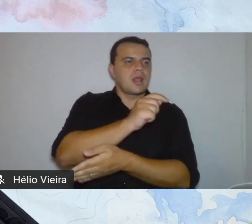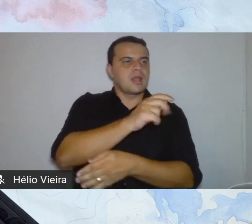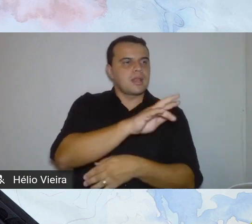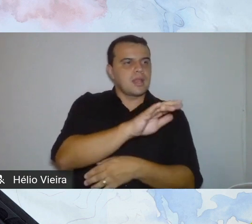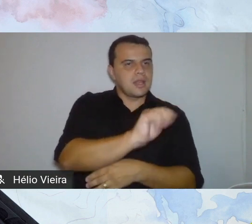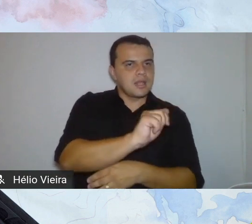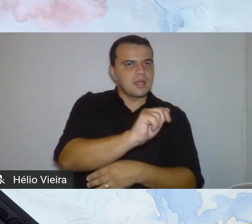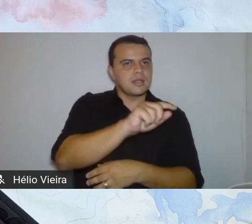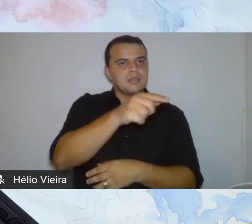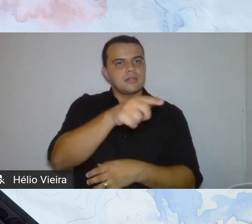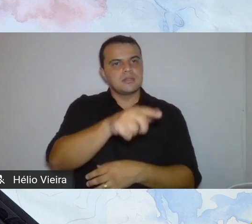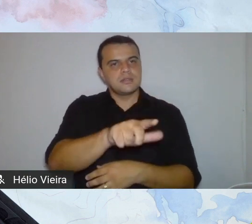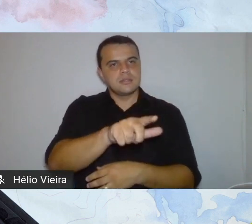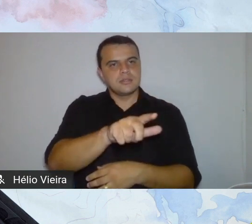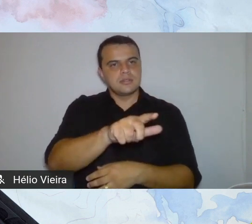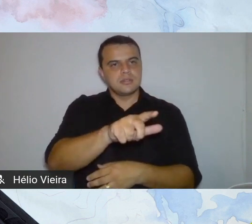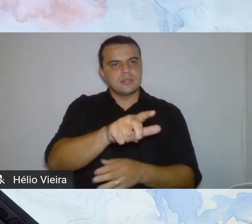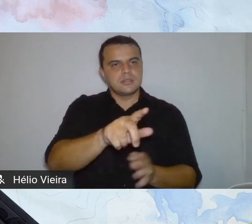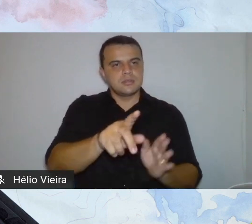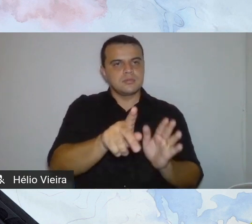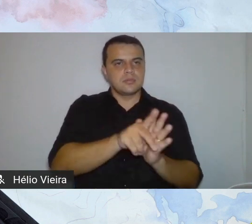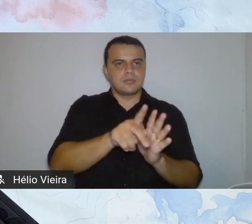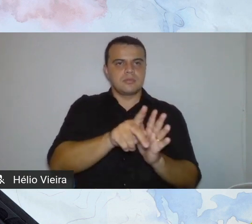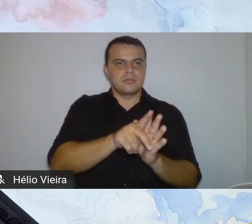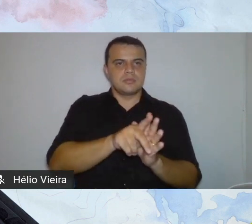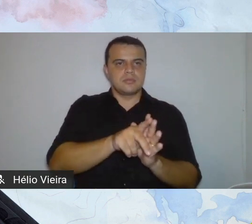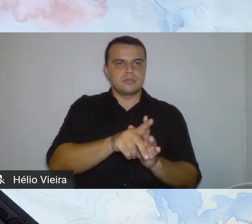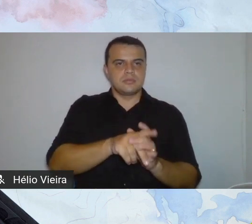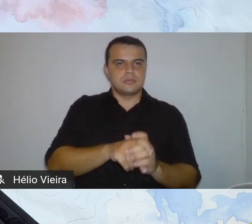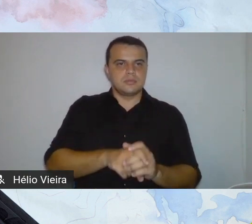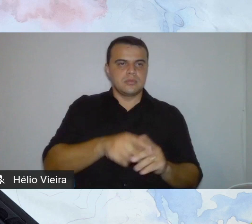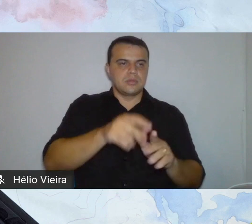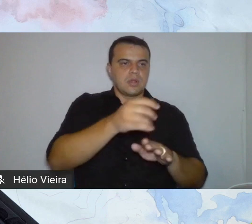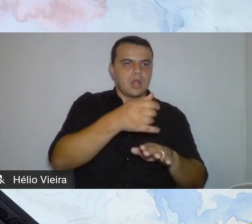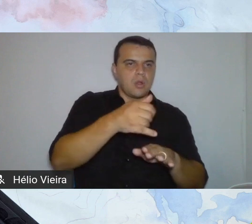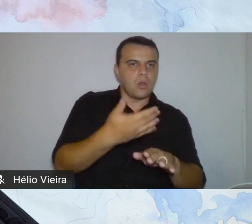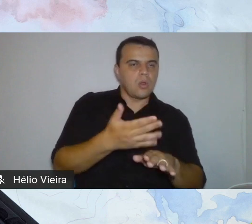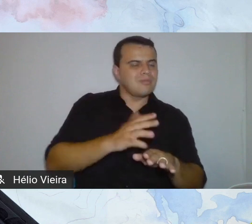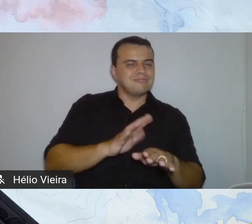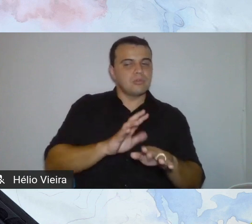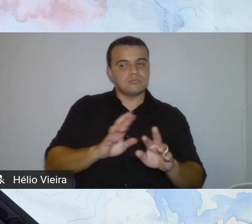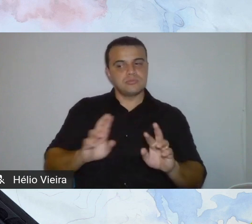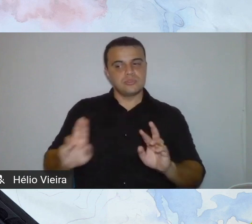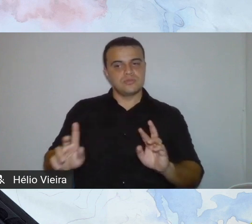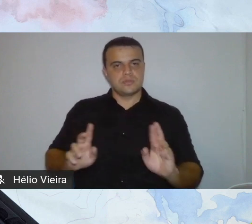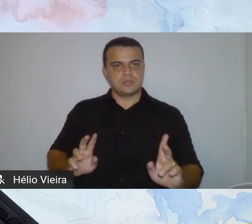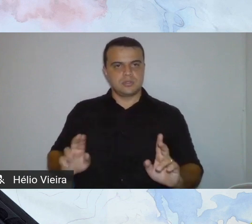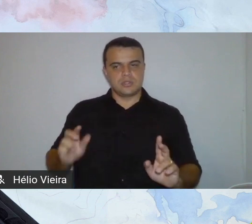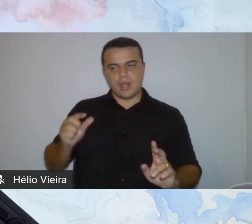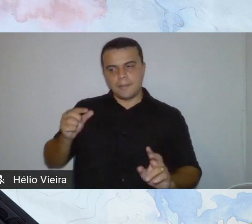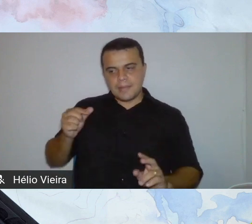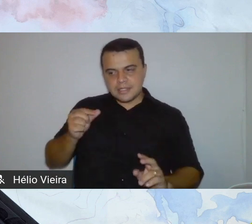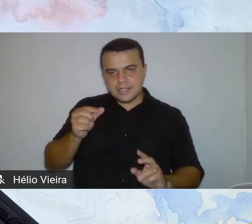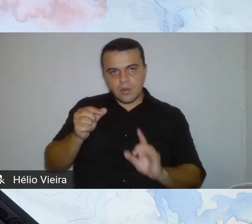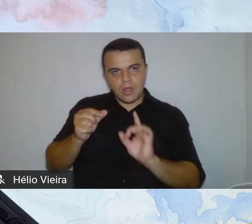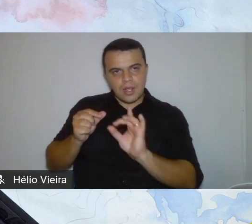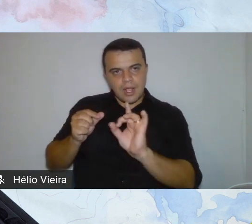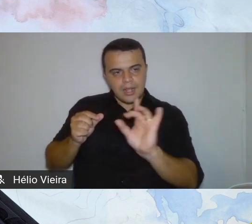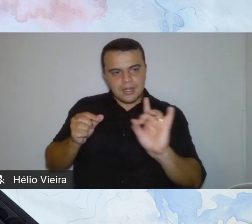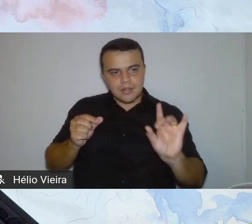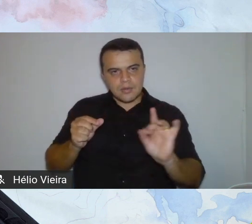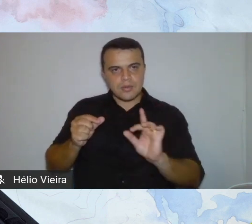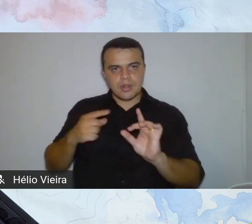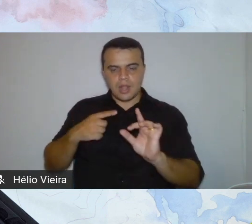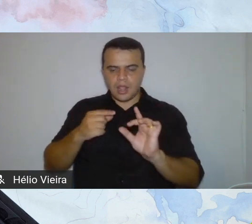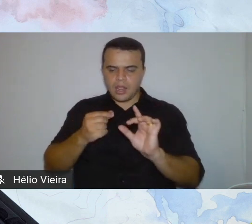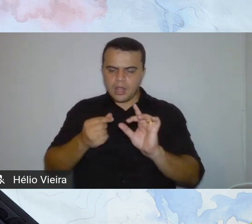fazer a pintura a óleo. Por quê? Cada pigmento tem texturas,